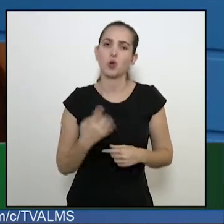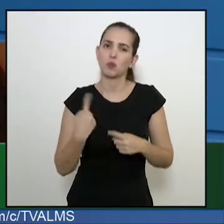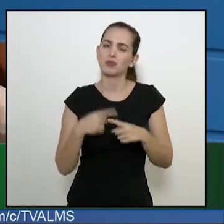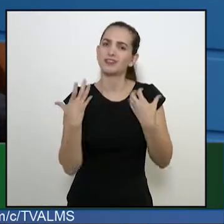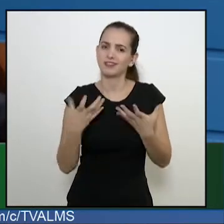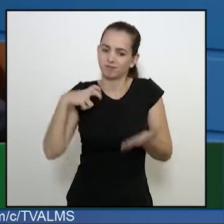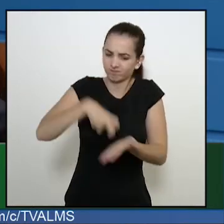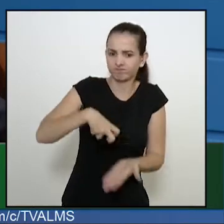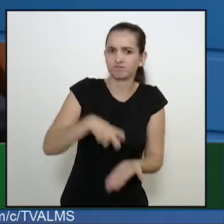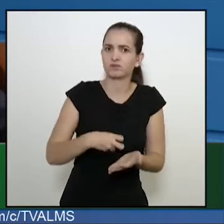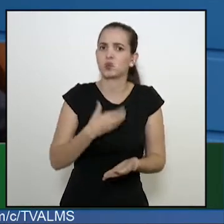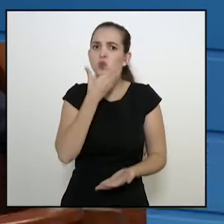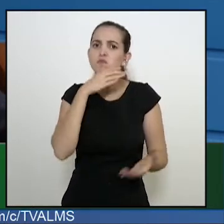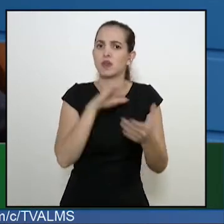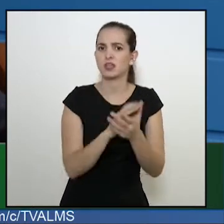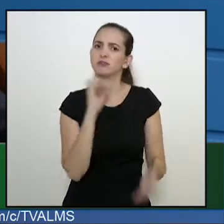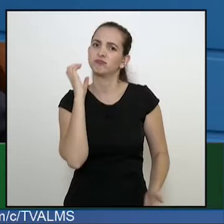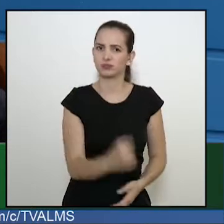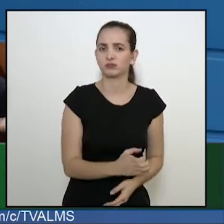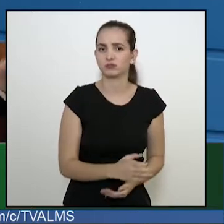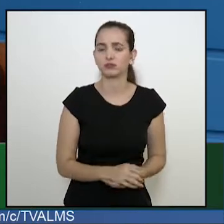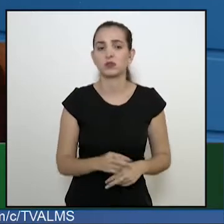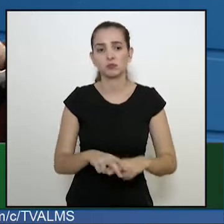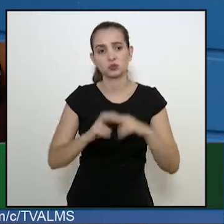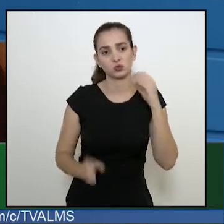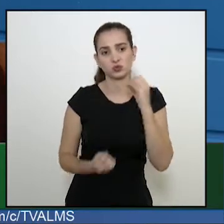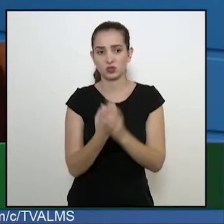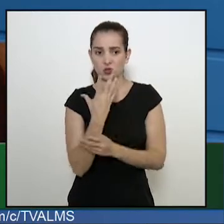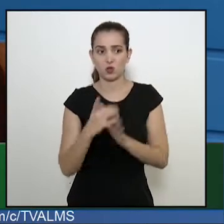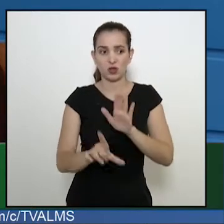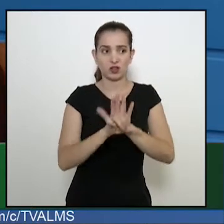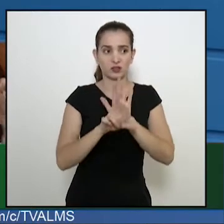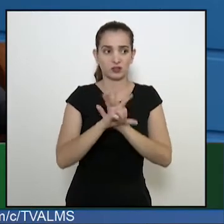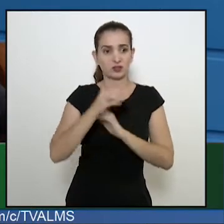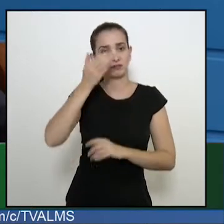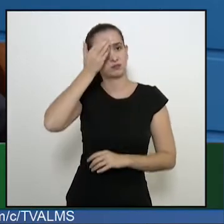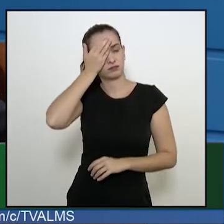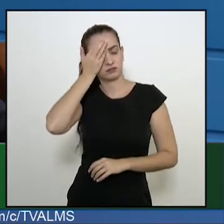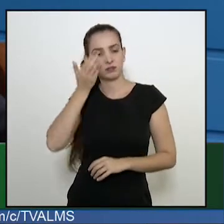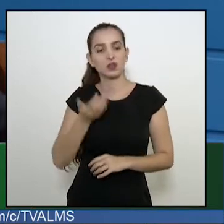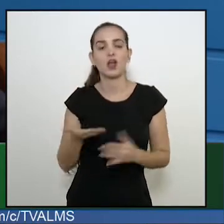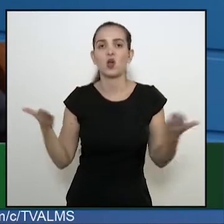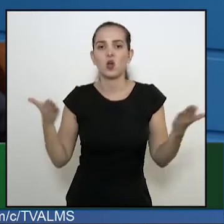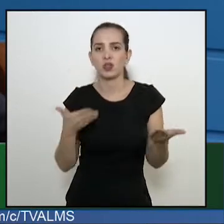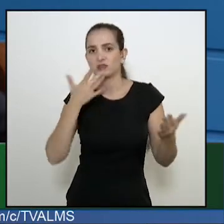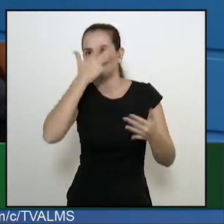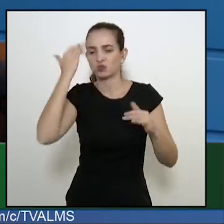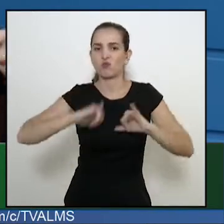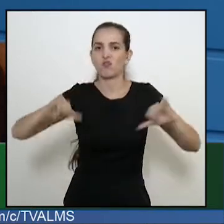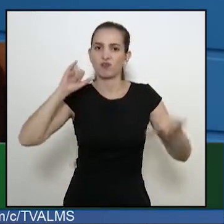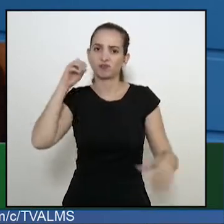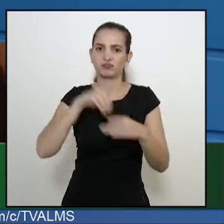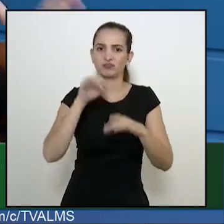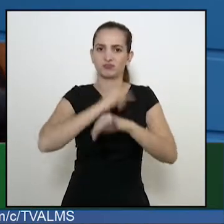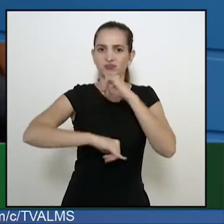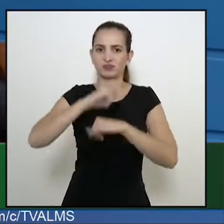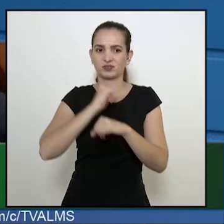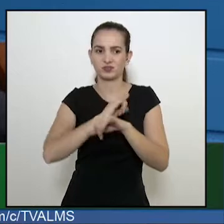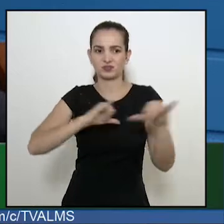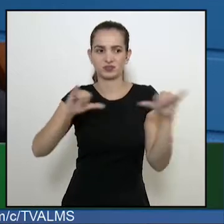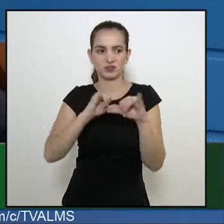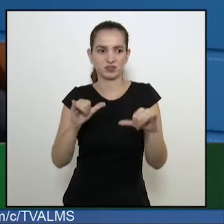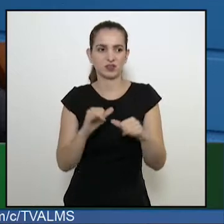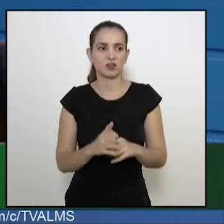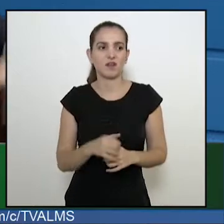aí surgiu a Lei Maria da Penha. Agora, as pessoas vão para as redes sociais e falam assim, por que tanto